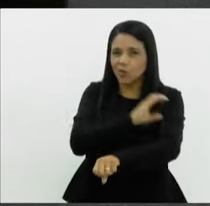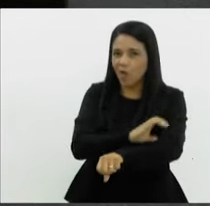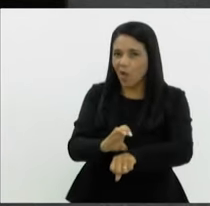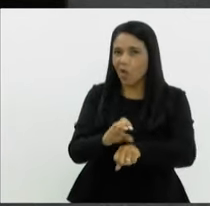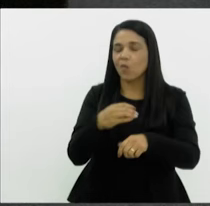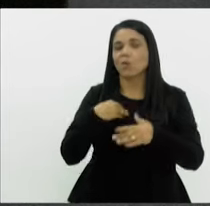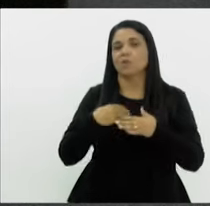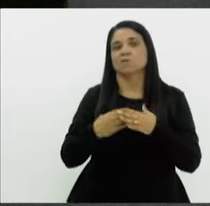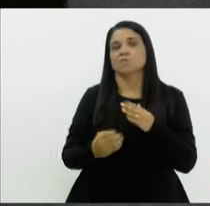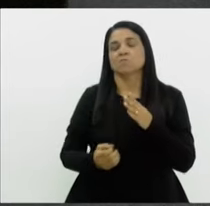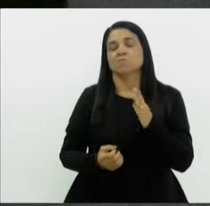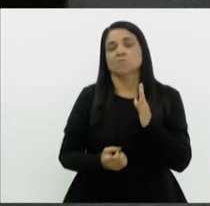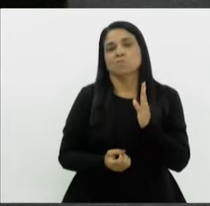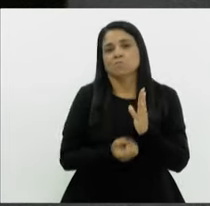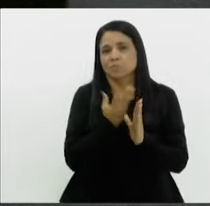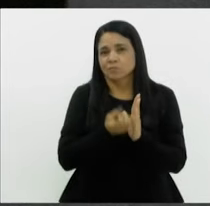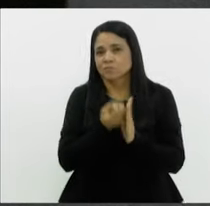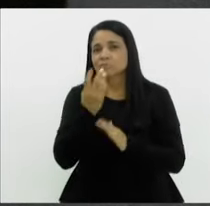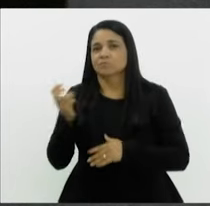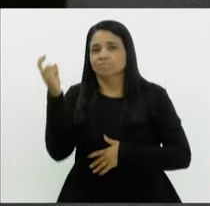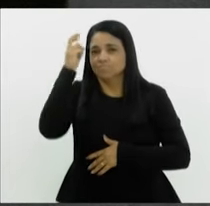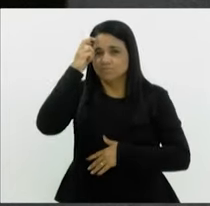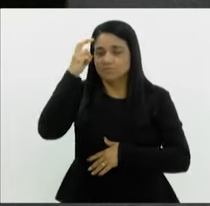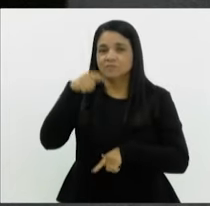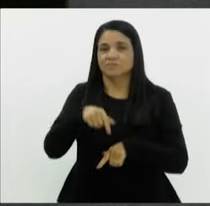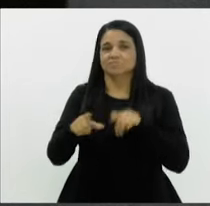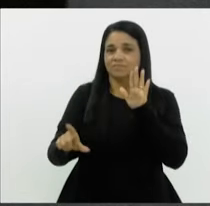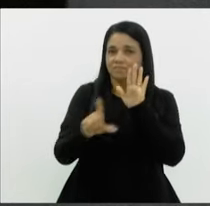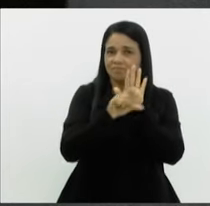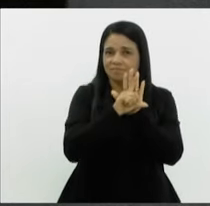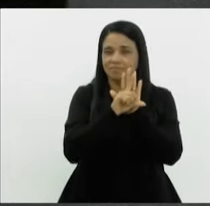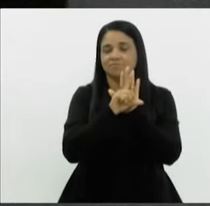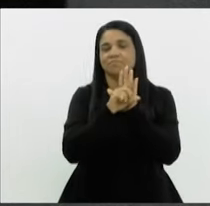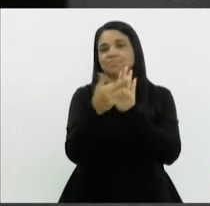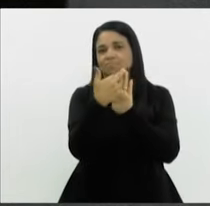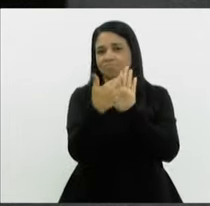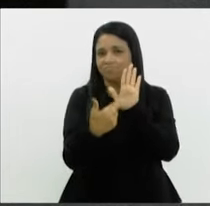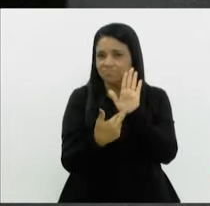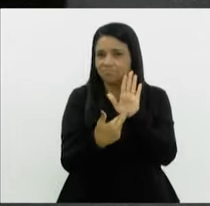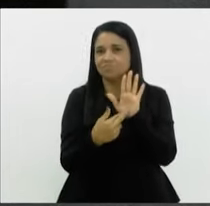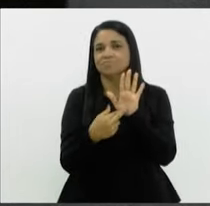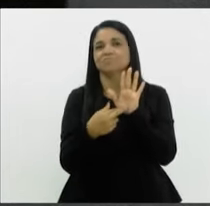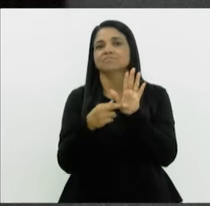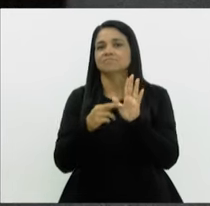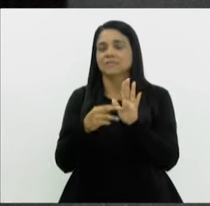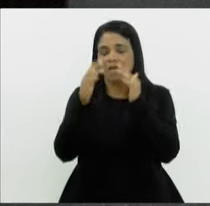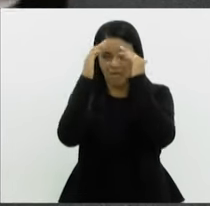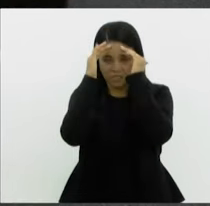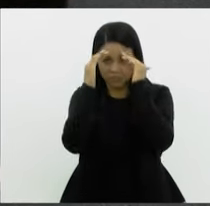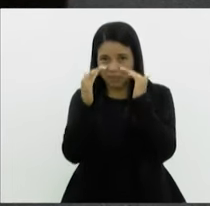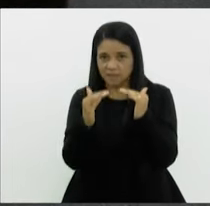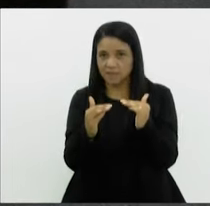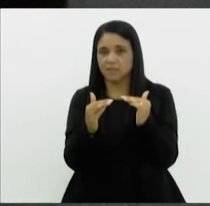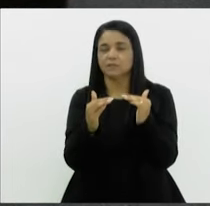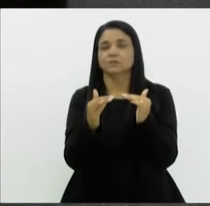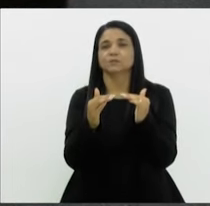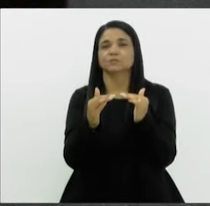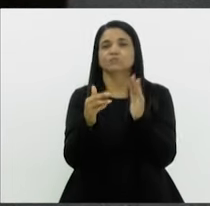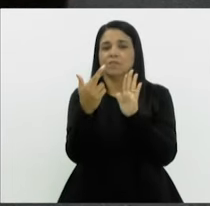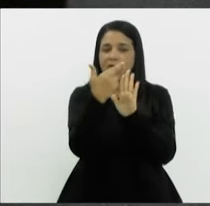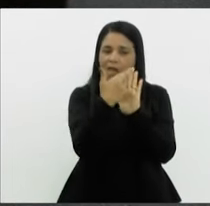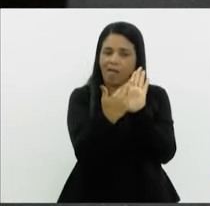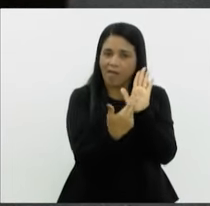a continuidade e regulamentação dessa lei, de alguma forma, né, respeitando, salvo o melhor juízo do próprio, a